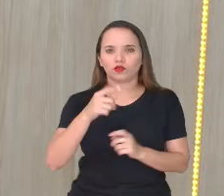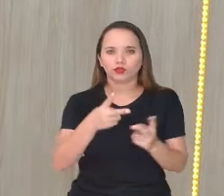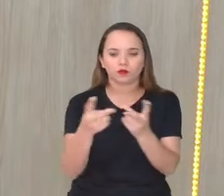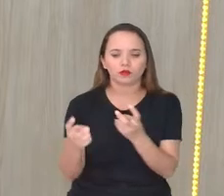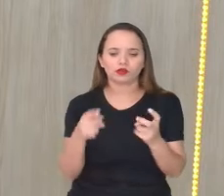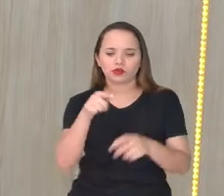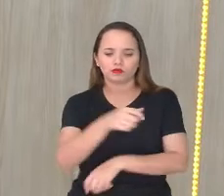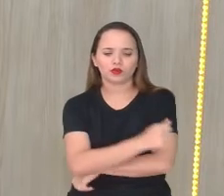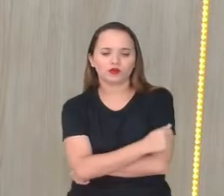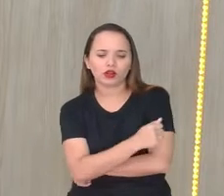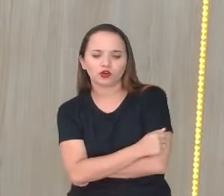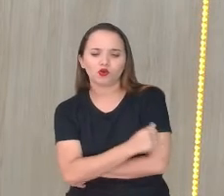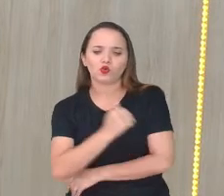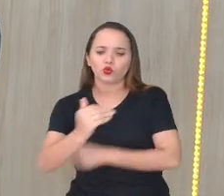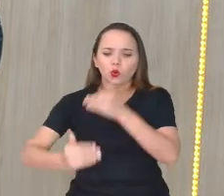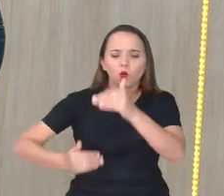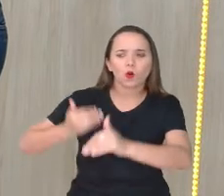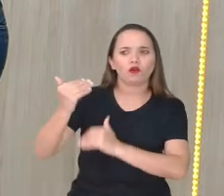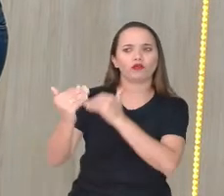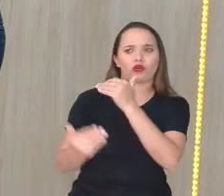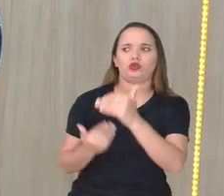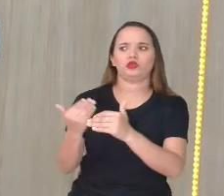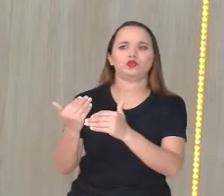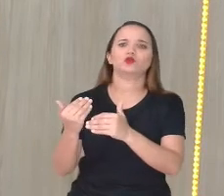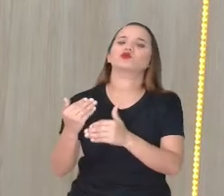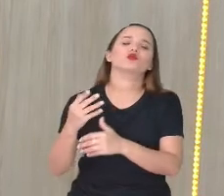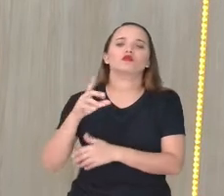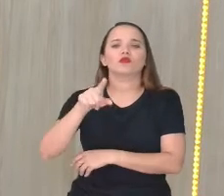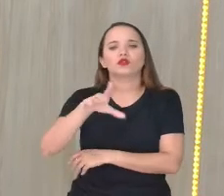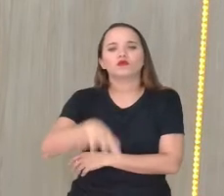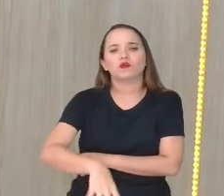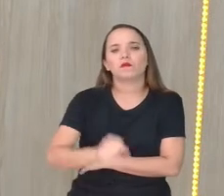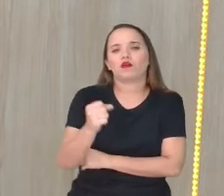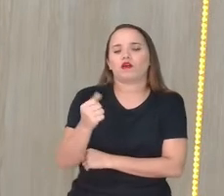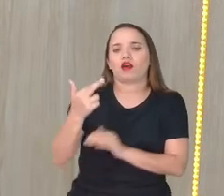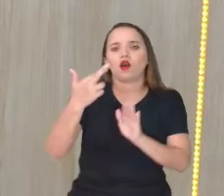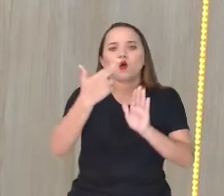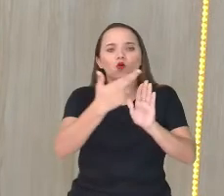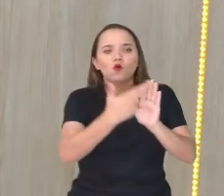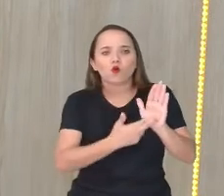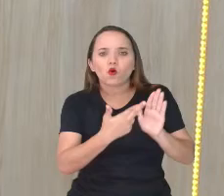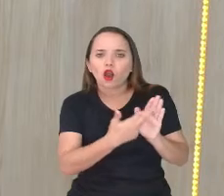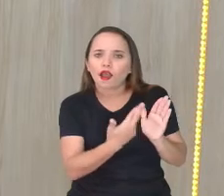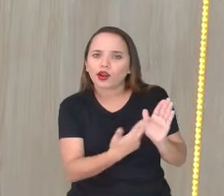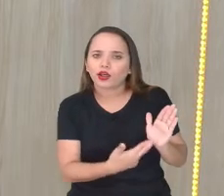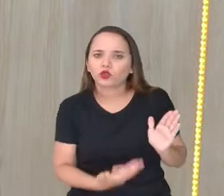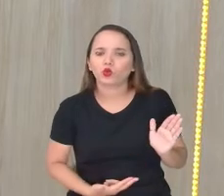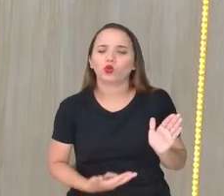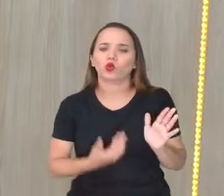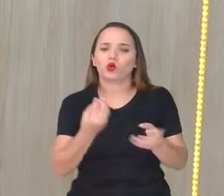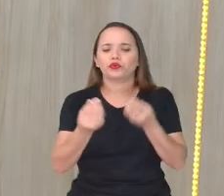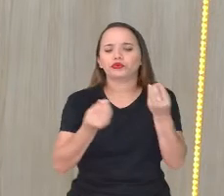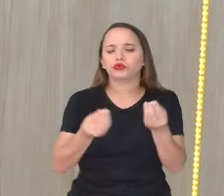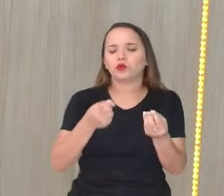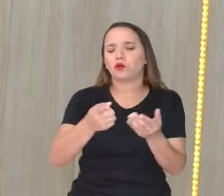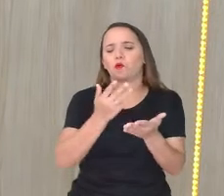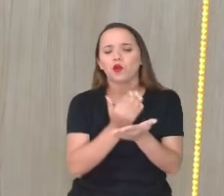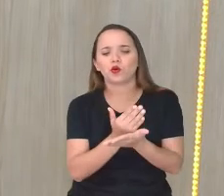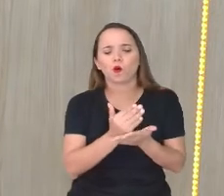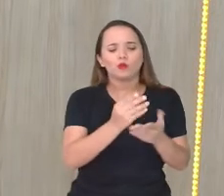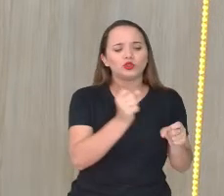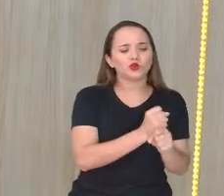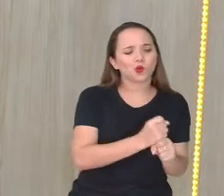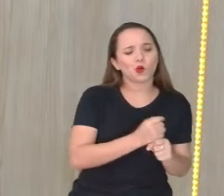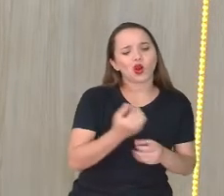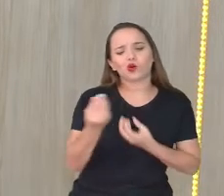estudante, o avanço, você vai estar pegando o relatório, como foi que esse estudante iniciou o ano letivo, como é que ele está